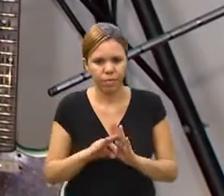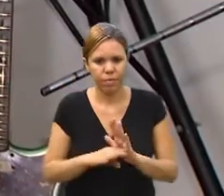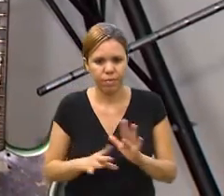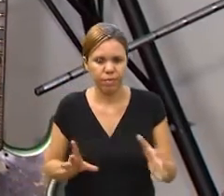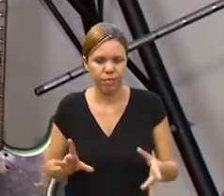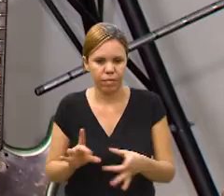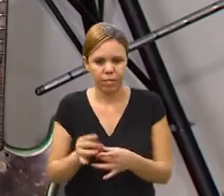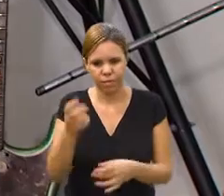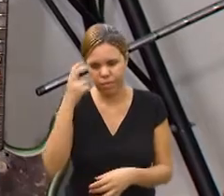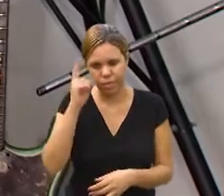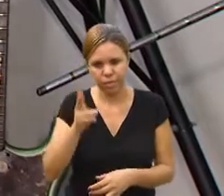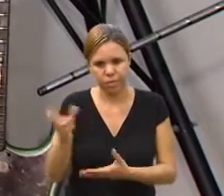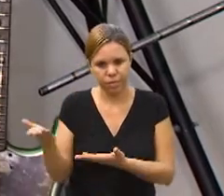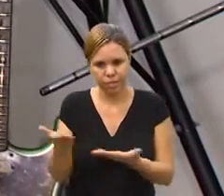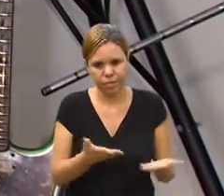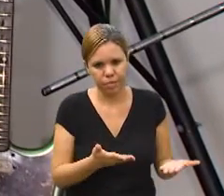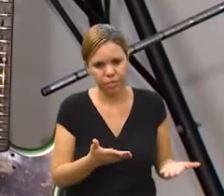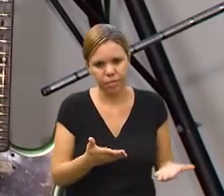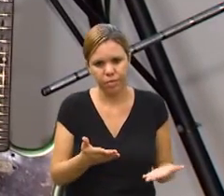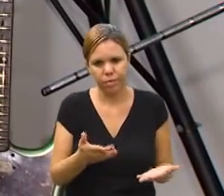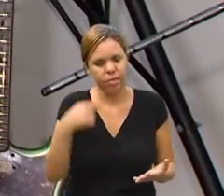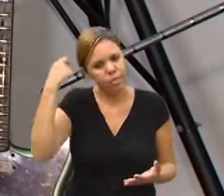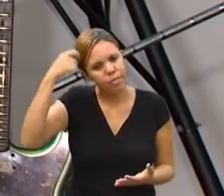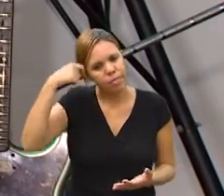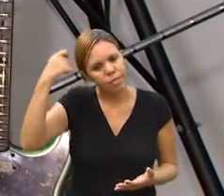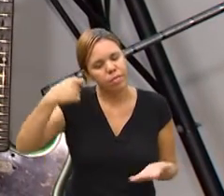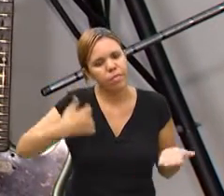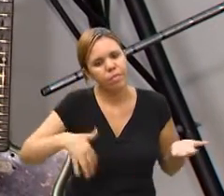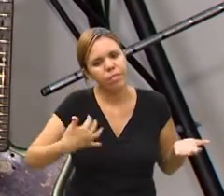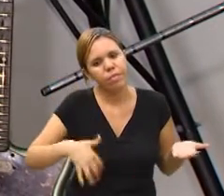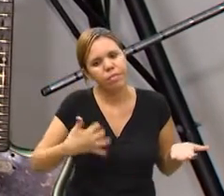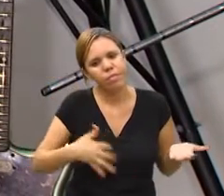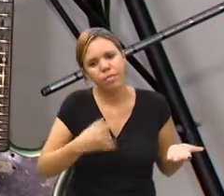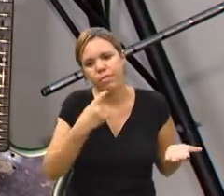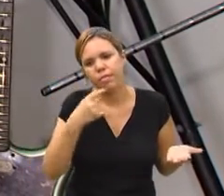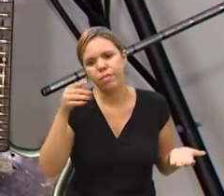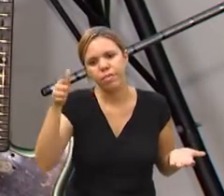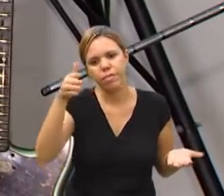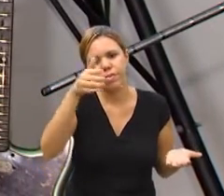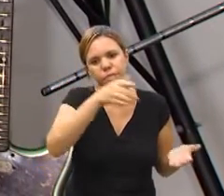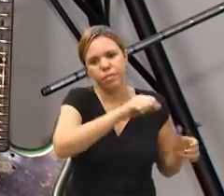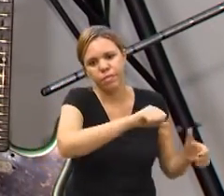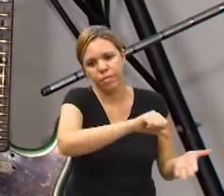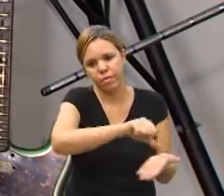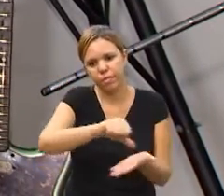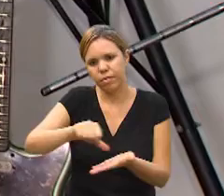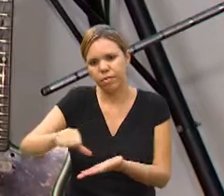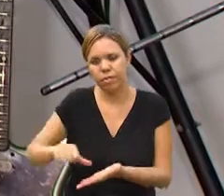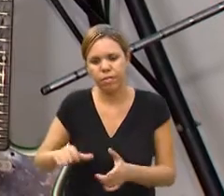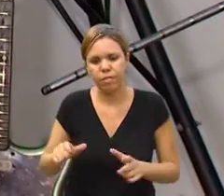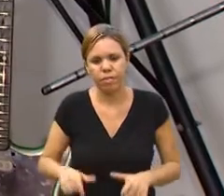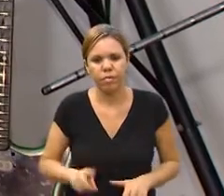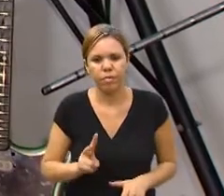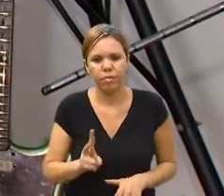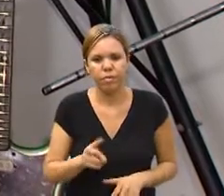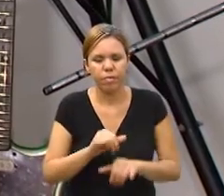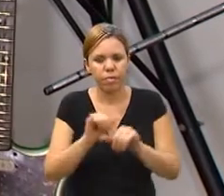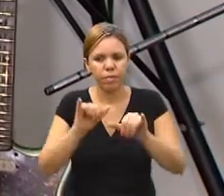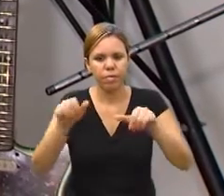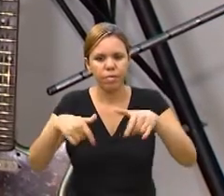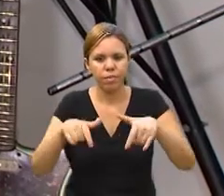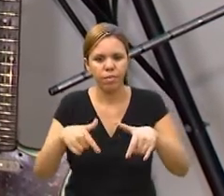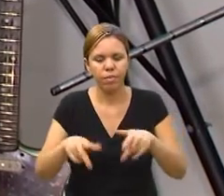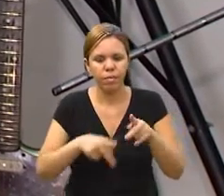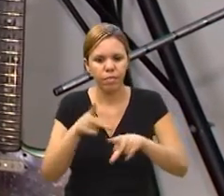sempre recebendo artistas que tocam em Campinas, em região, não é? Sempre divulgando o trabalho